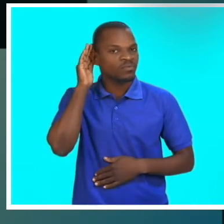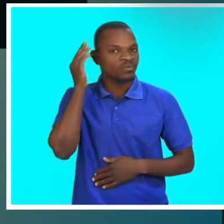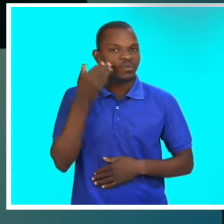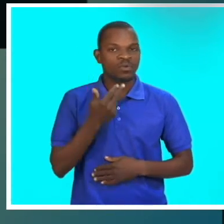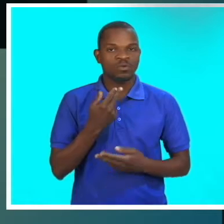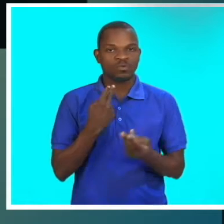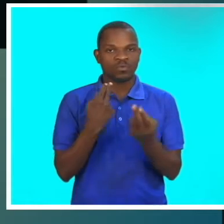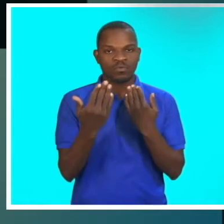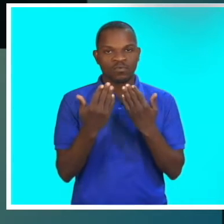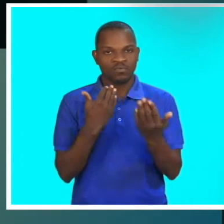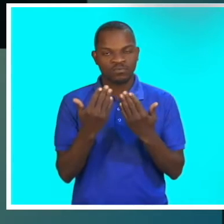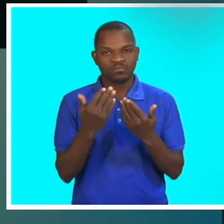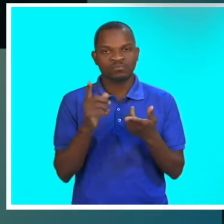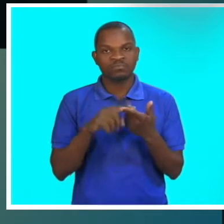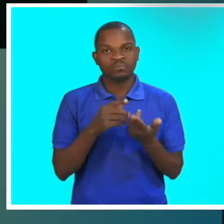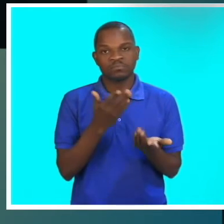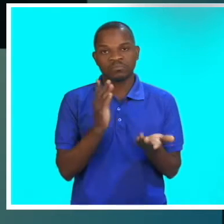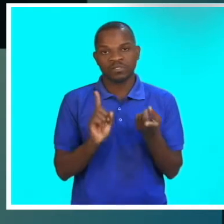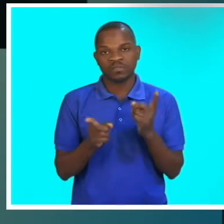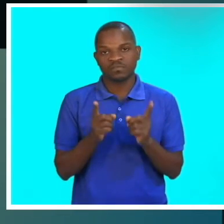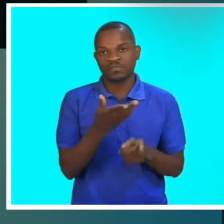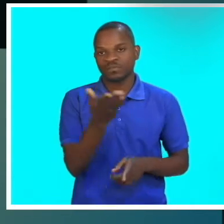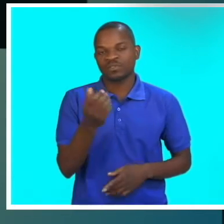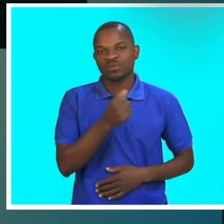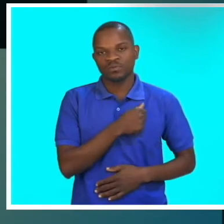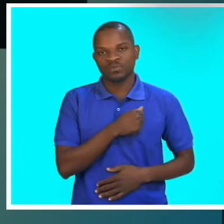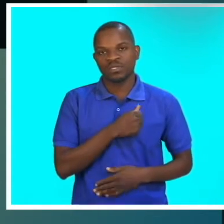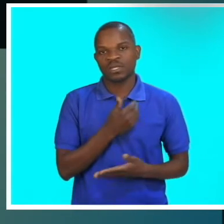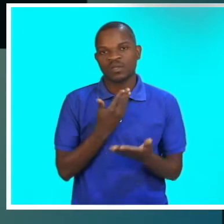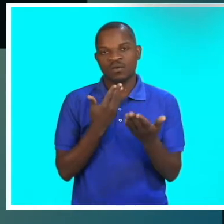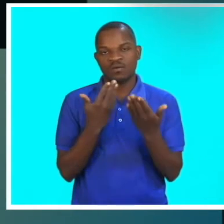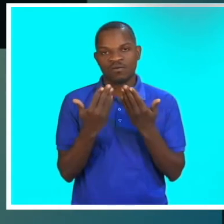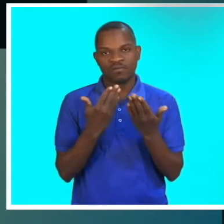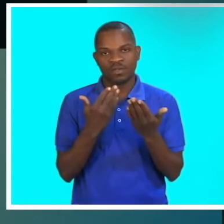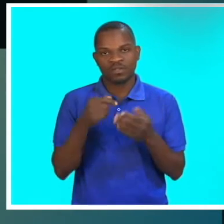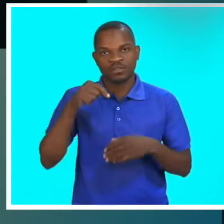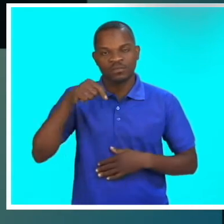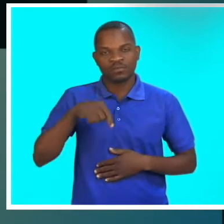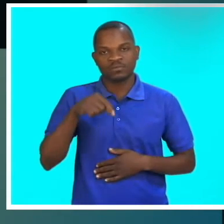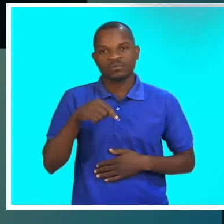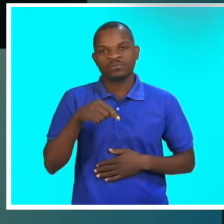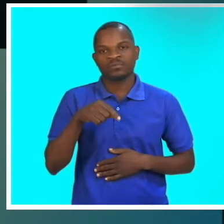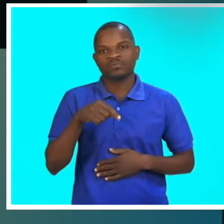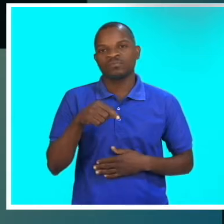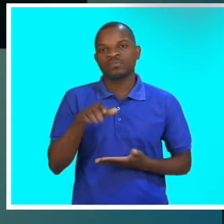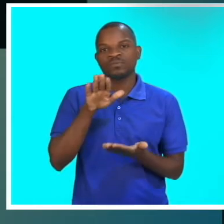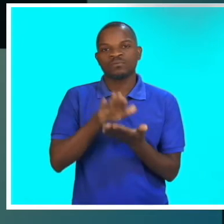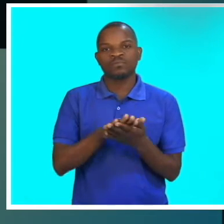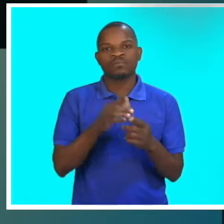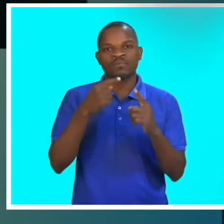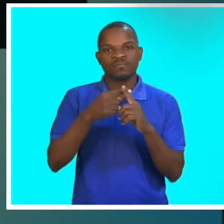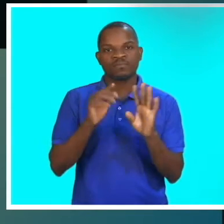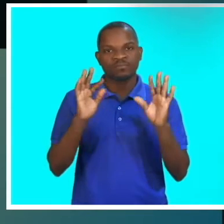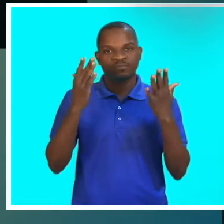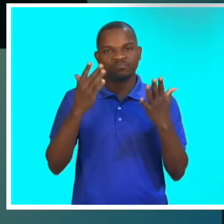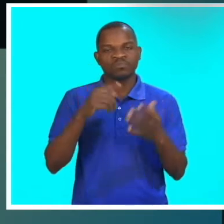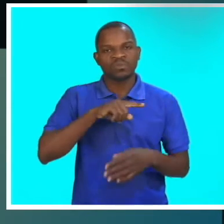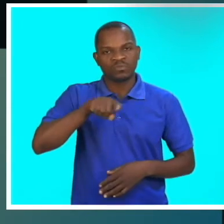Com esperança de ter gostado, não é? Da conversa que tivemos hoje, no seu espaço Mais Vida. Nós